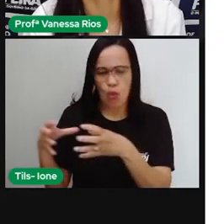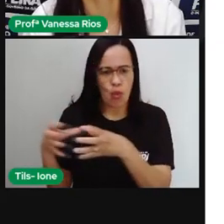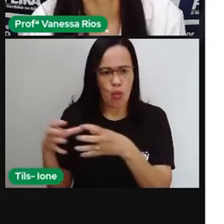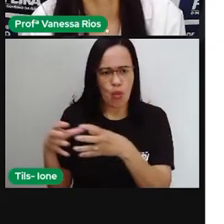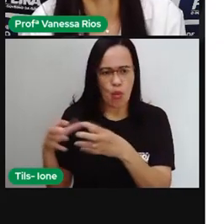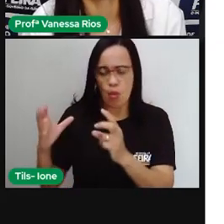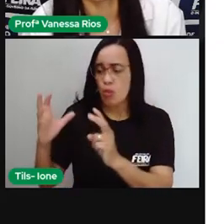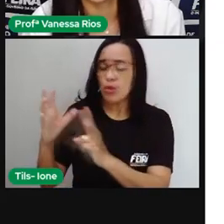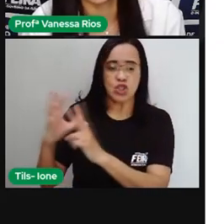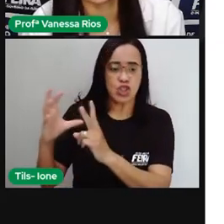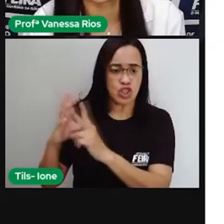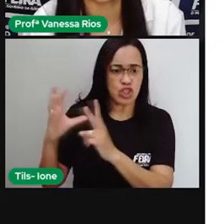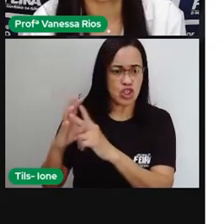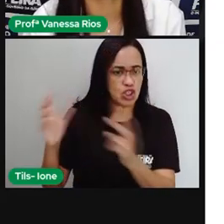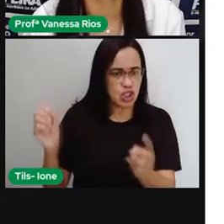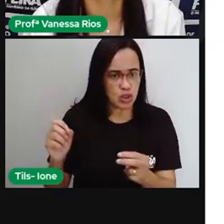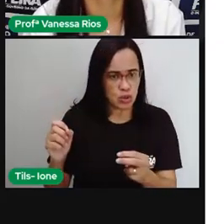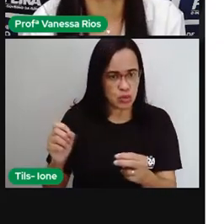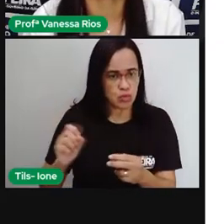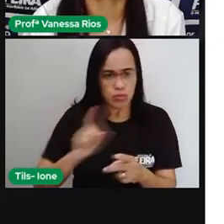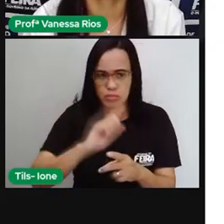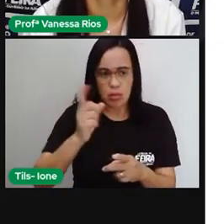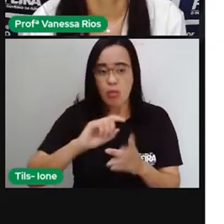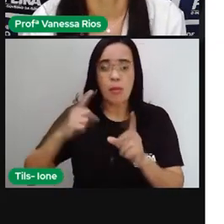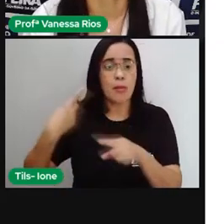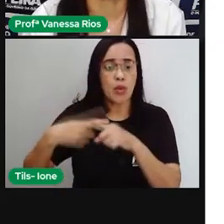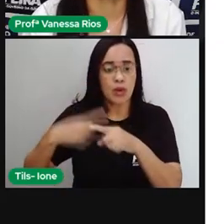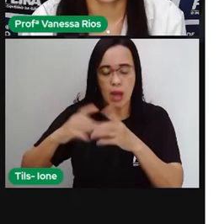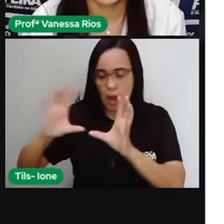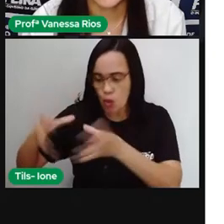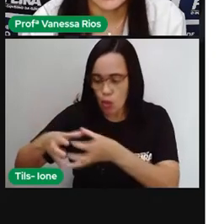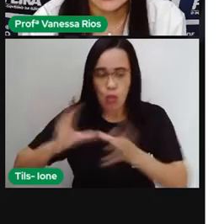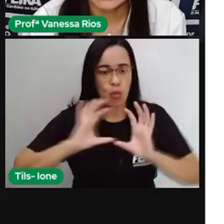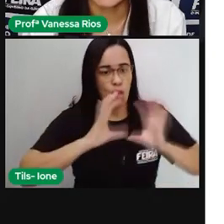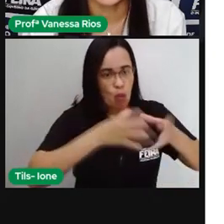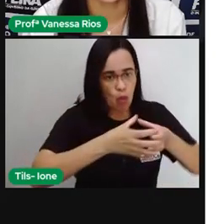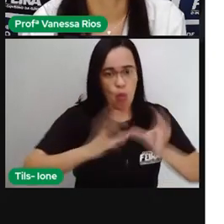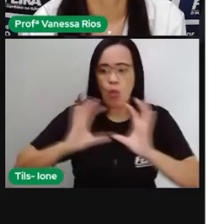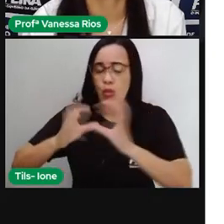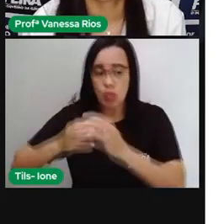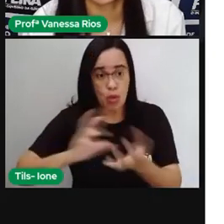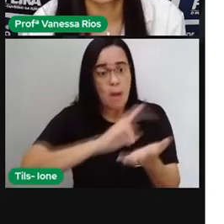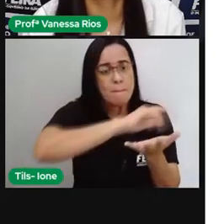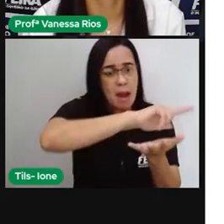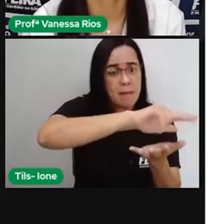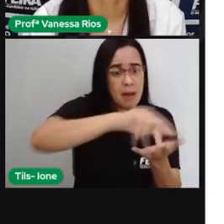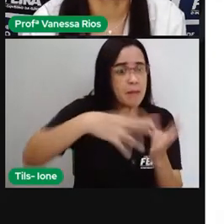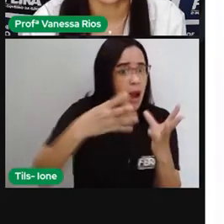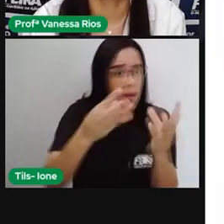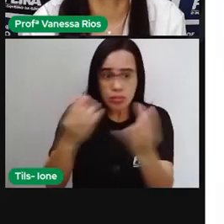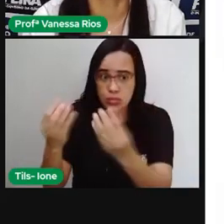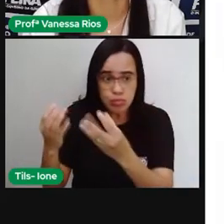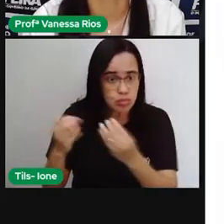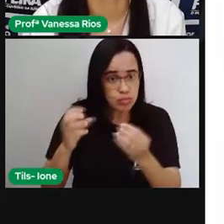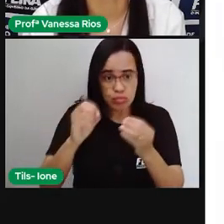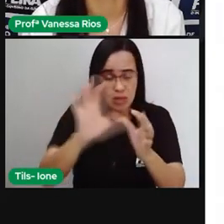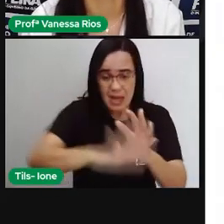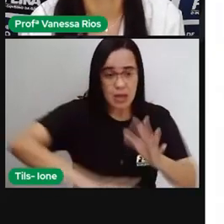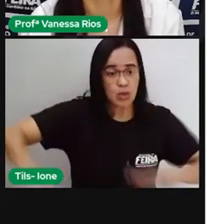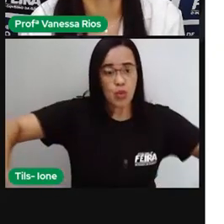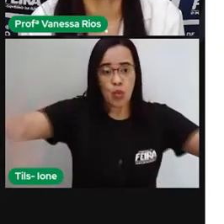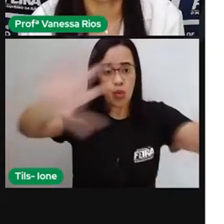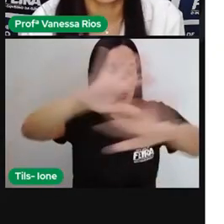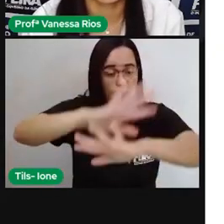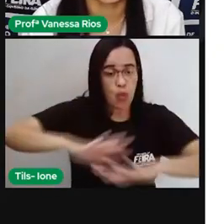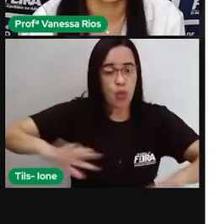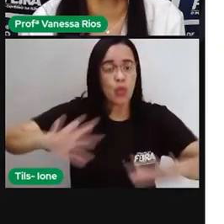vários grupos de indígenas espalhados pelo Brasil, com características culturais, com costumes, com hábitos